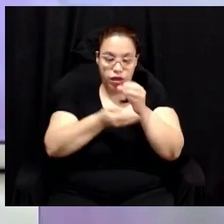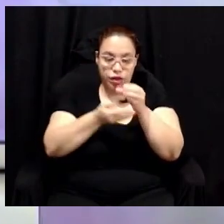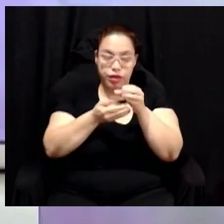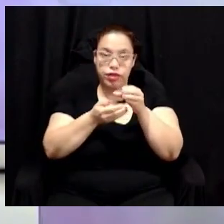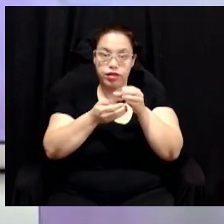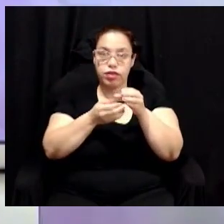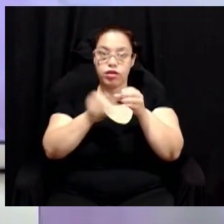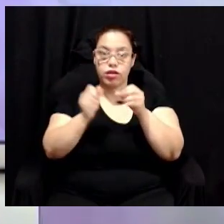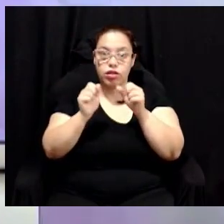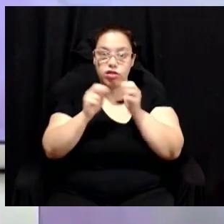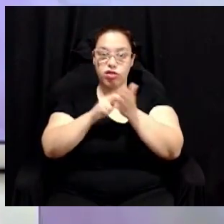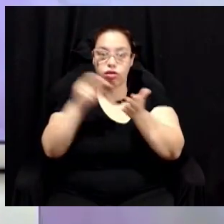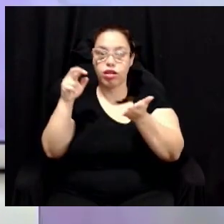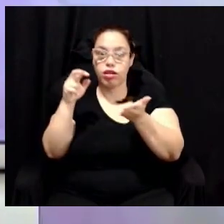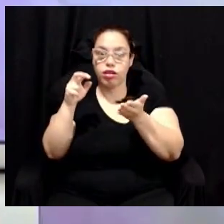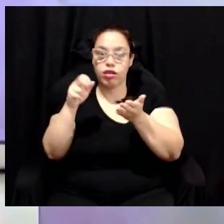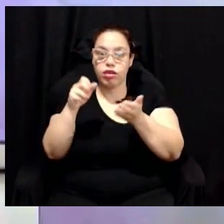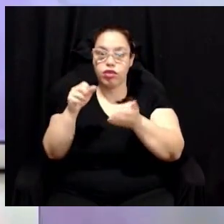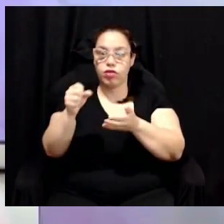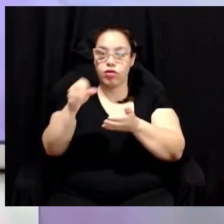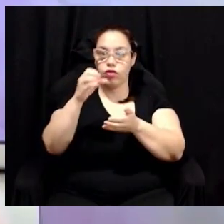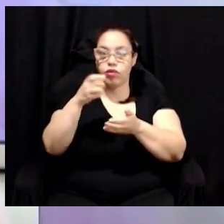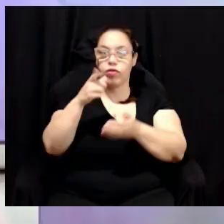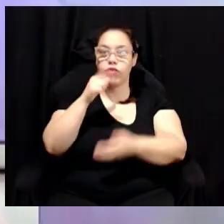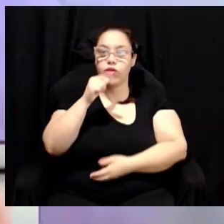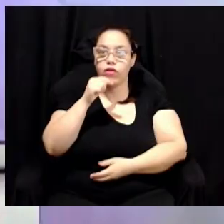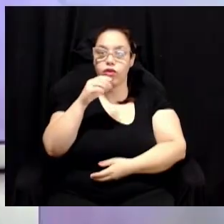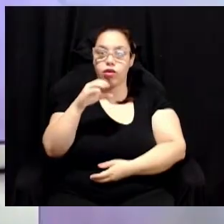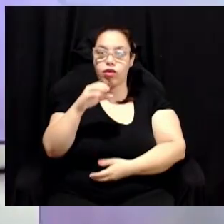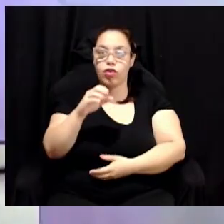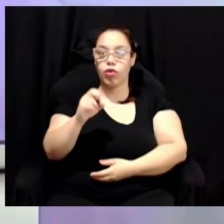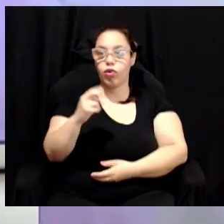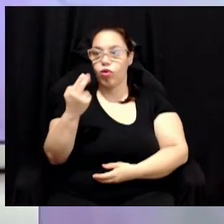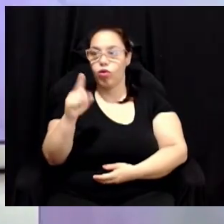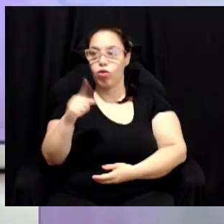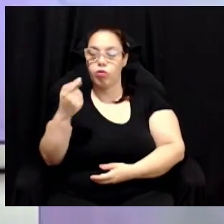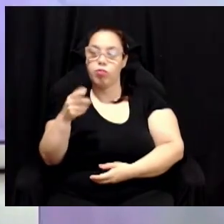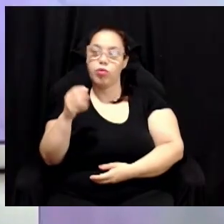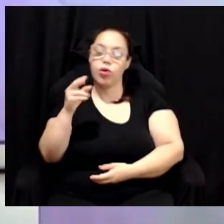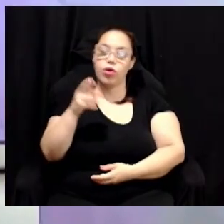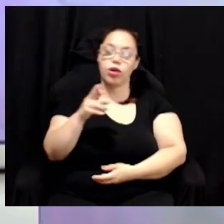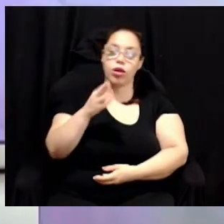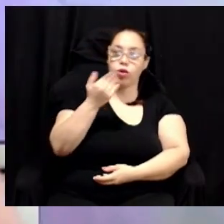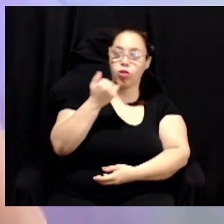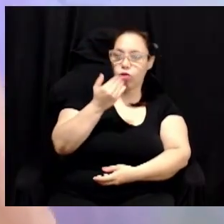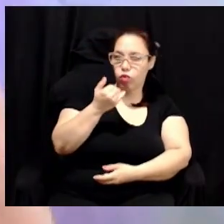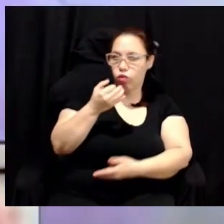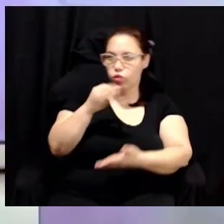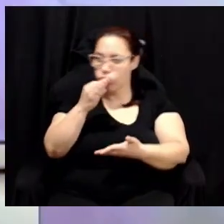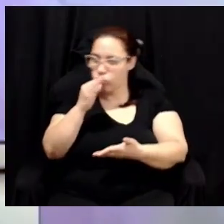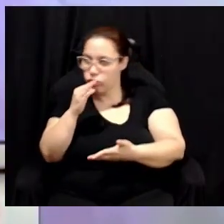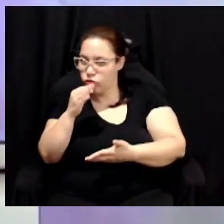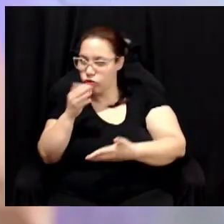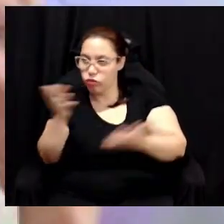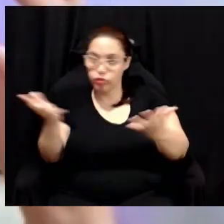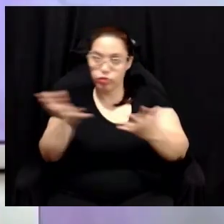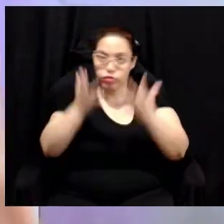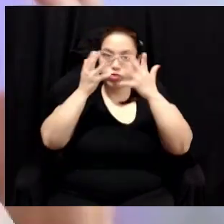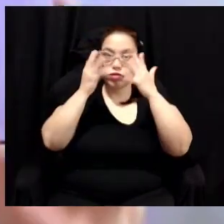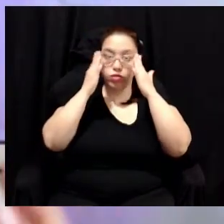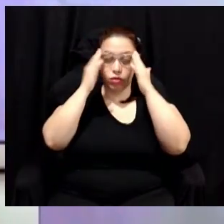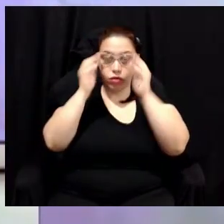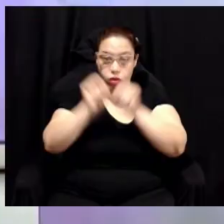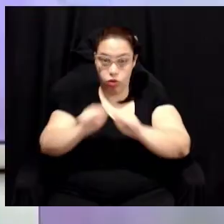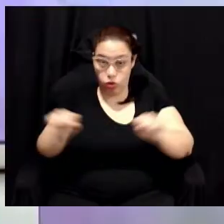pode acordar logo quando você acorda, toma um copo d'água e toma esse shot, ou após o seu café da manhã. Isso vai estimular muito o